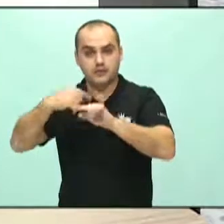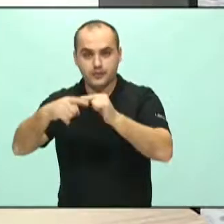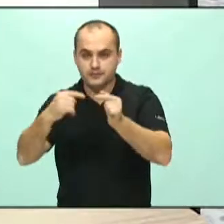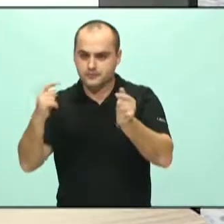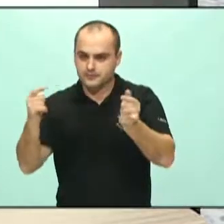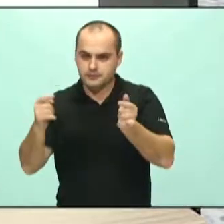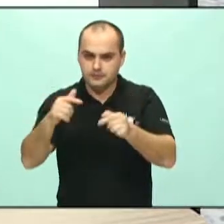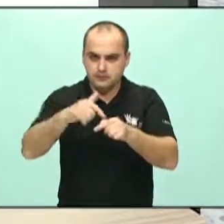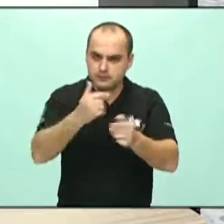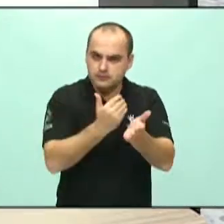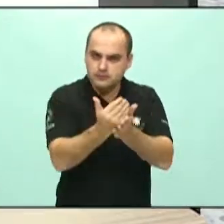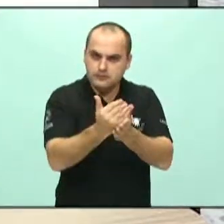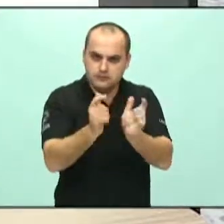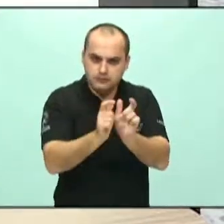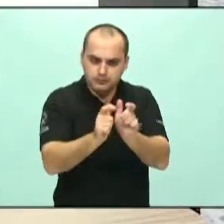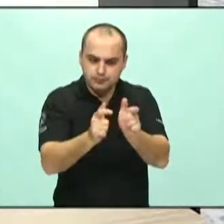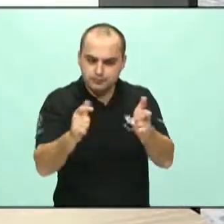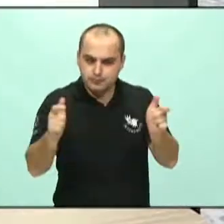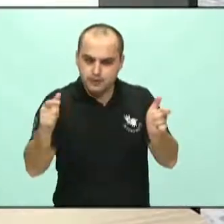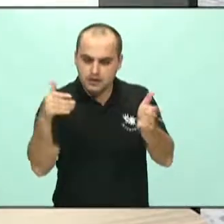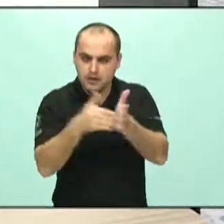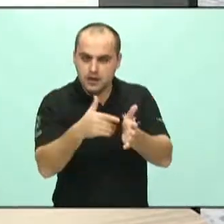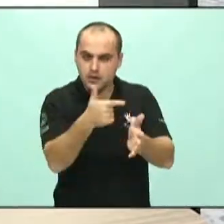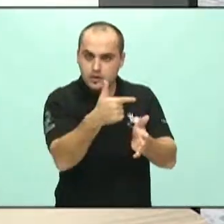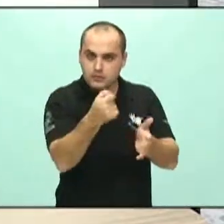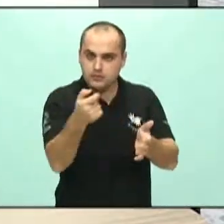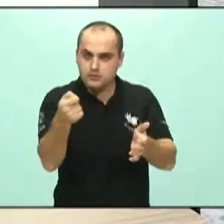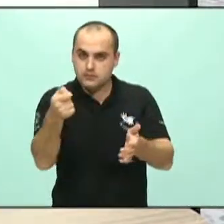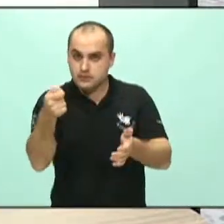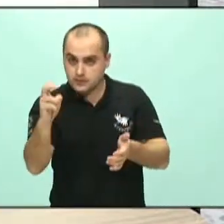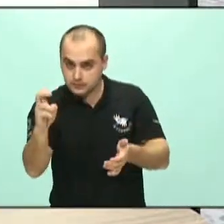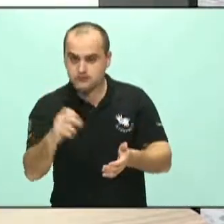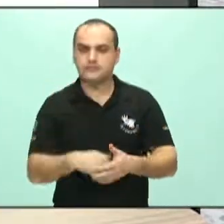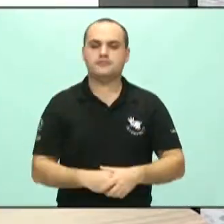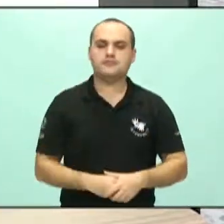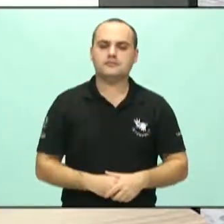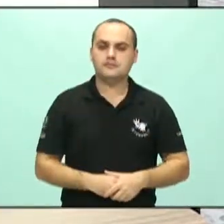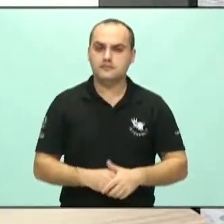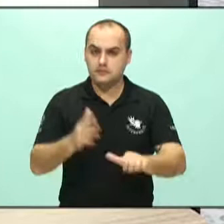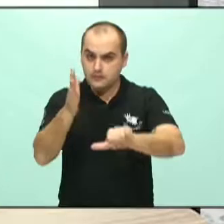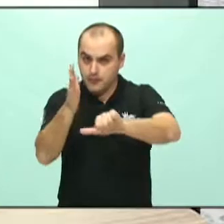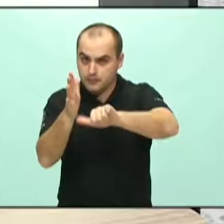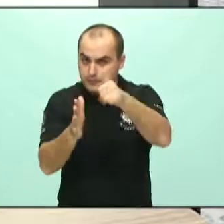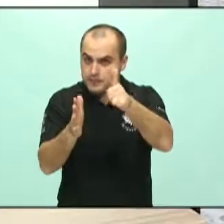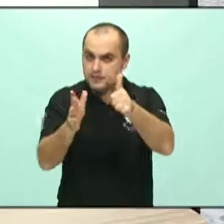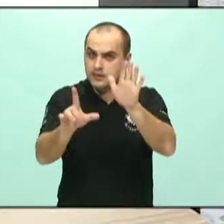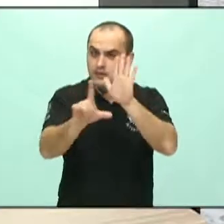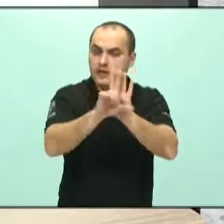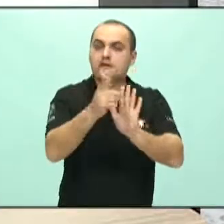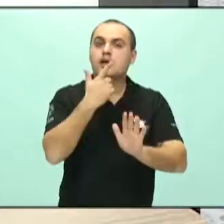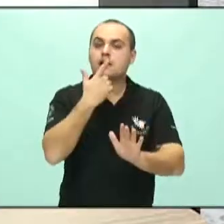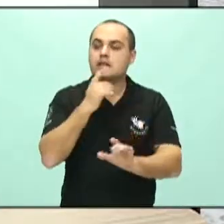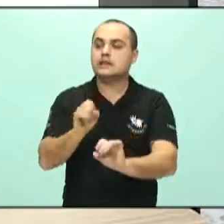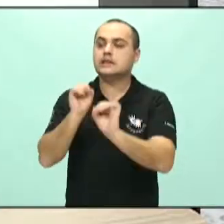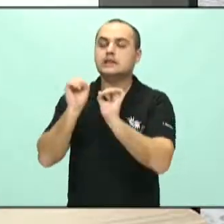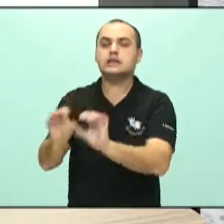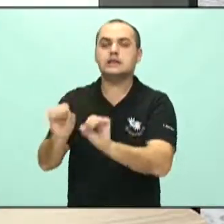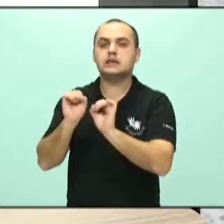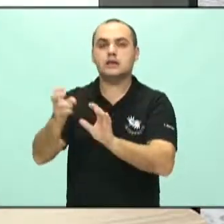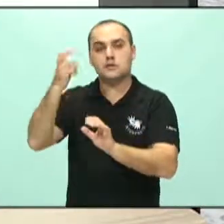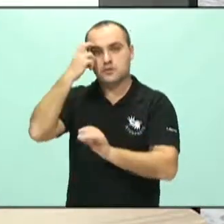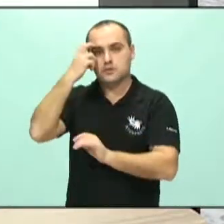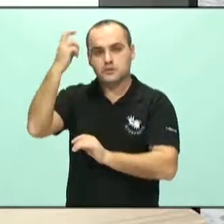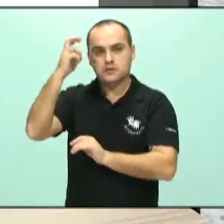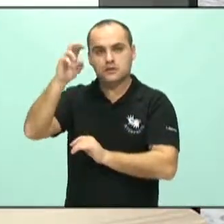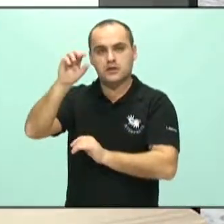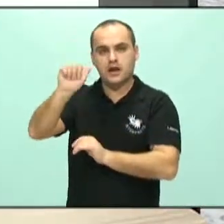2005. E no início, a primeira lei dizia do ensino de cultura afro-brasileira